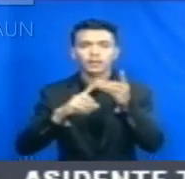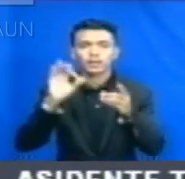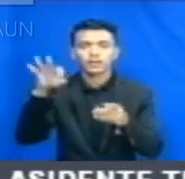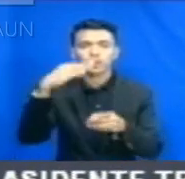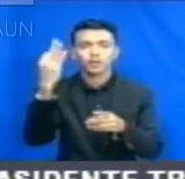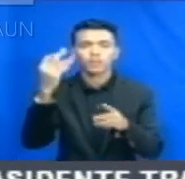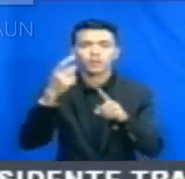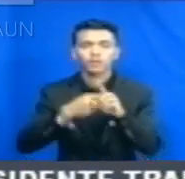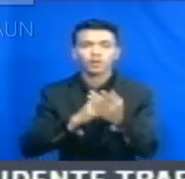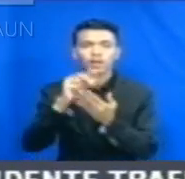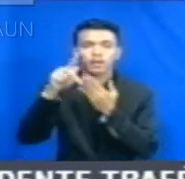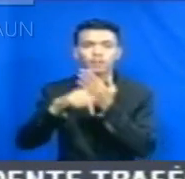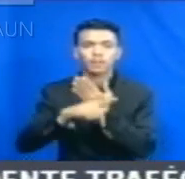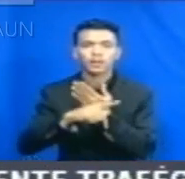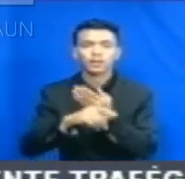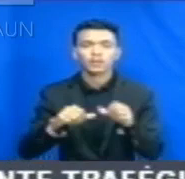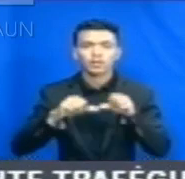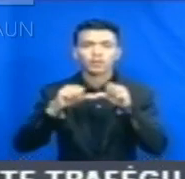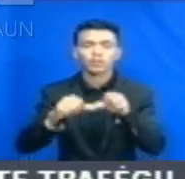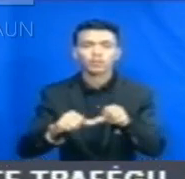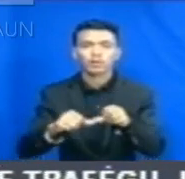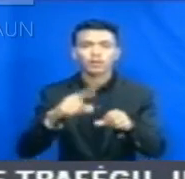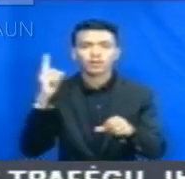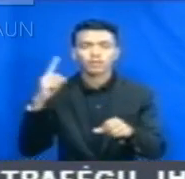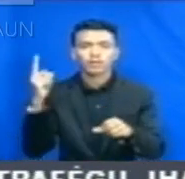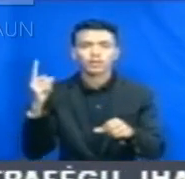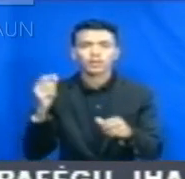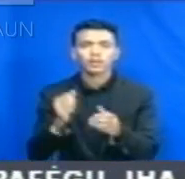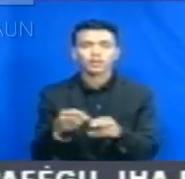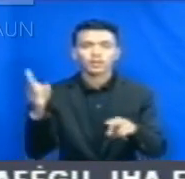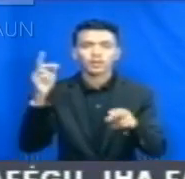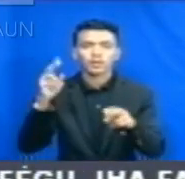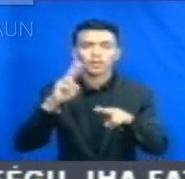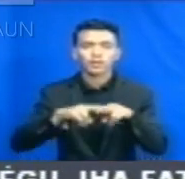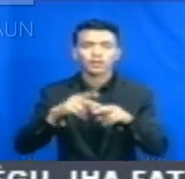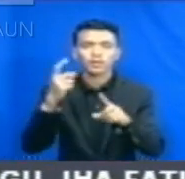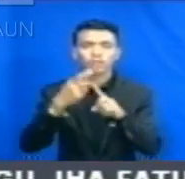abril. Agora, nem se continua na fata, então, ia fulano